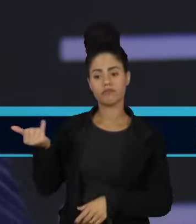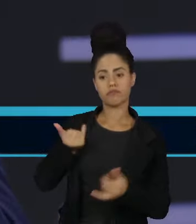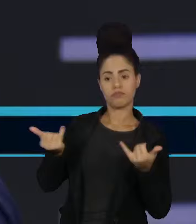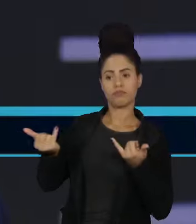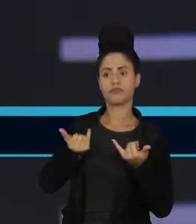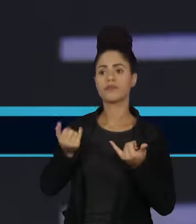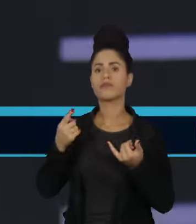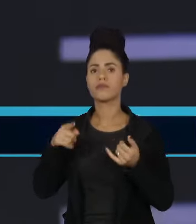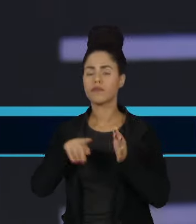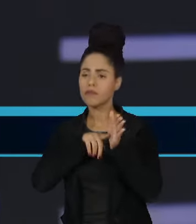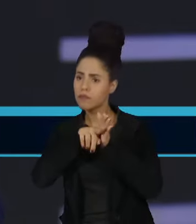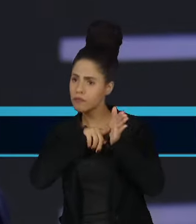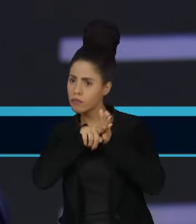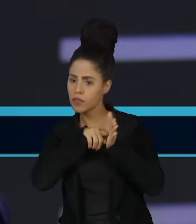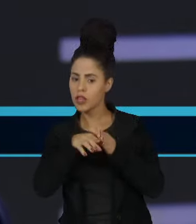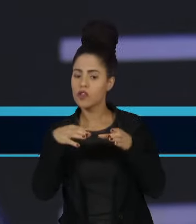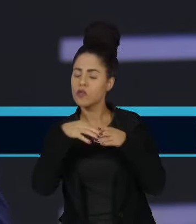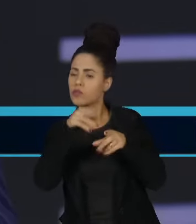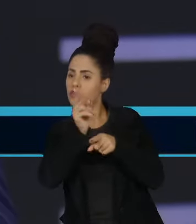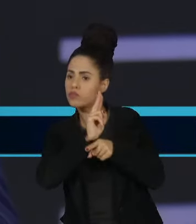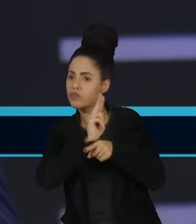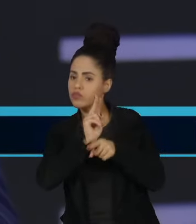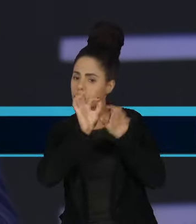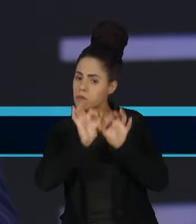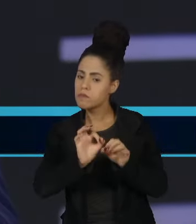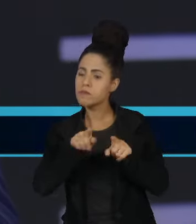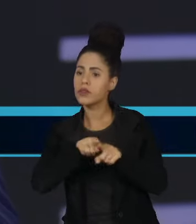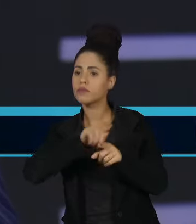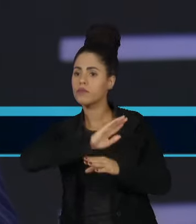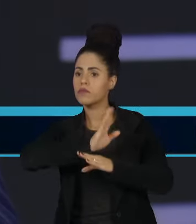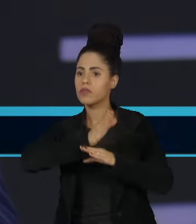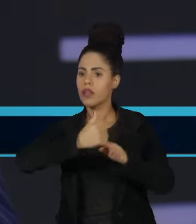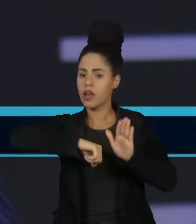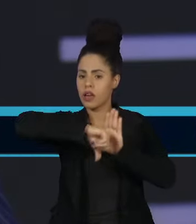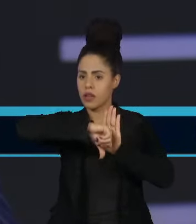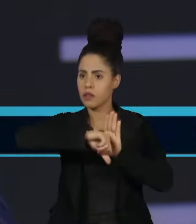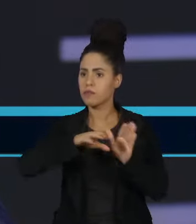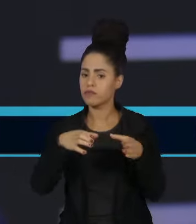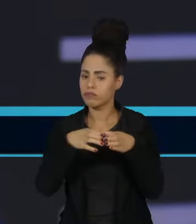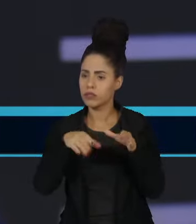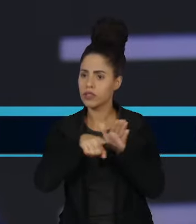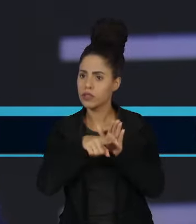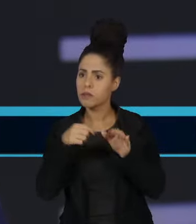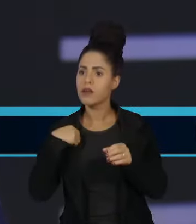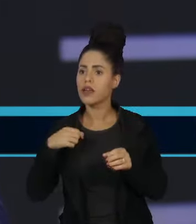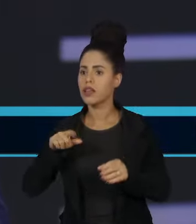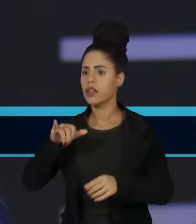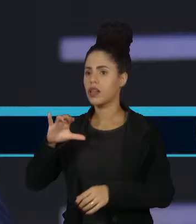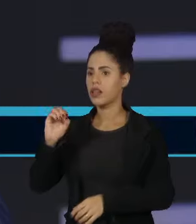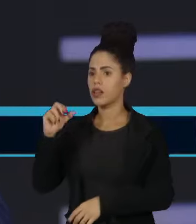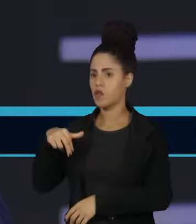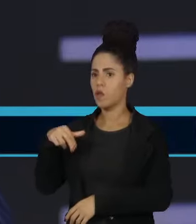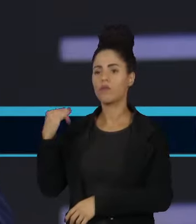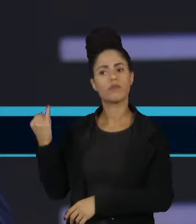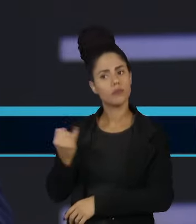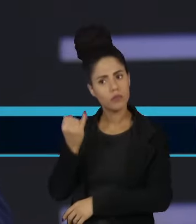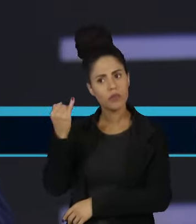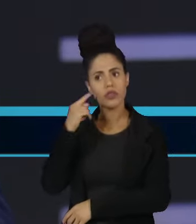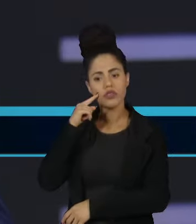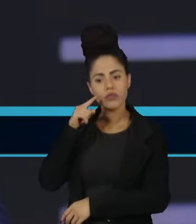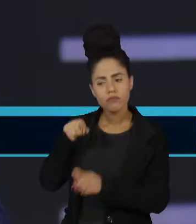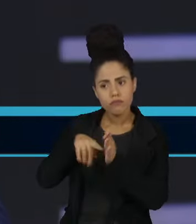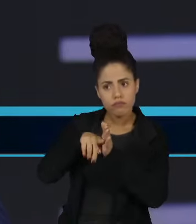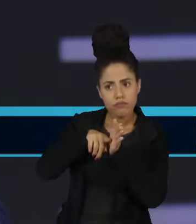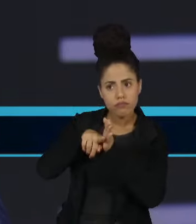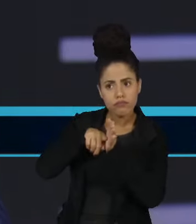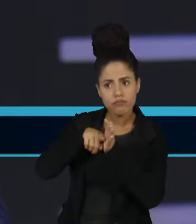investigações do GAECO, que é o grupo especial que cuida do combate ao crime organizado, e o promotor Lincoln Gaqui é uma figura fundamental nesse processo,